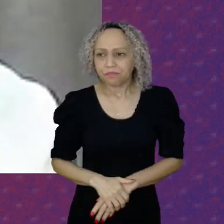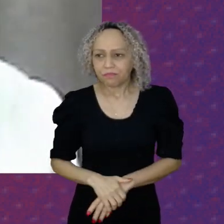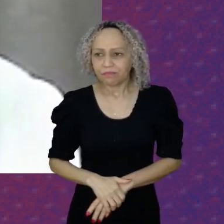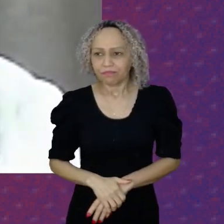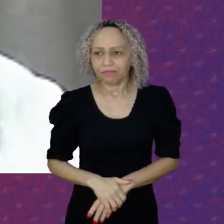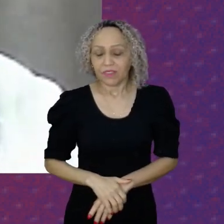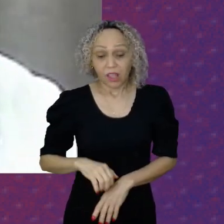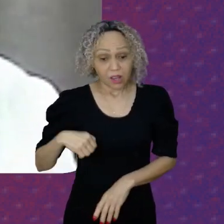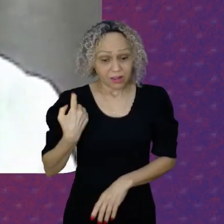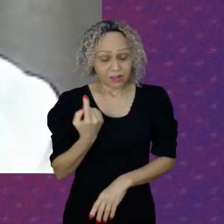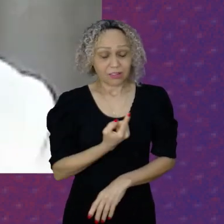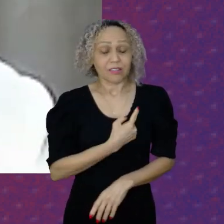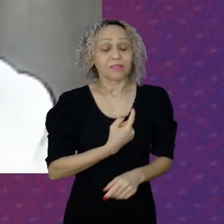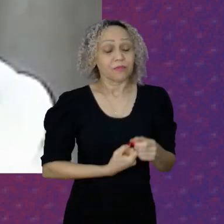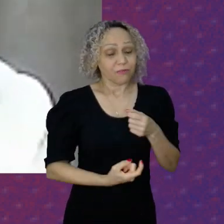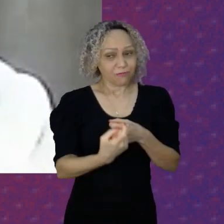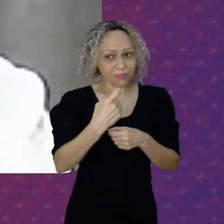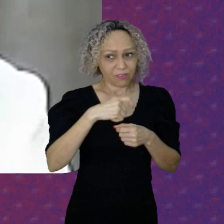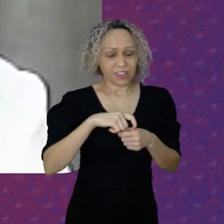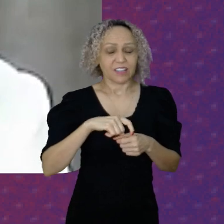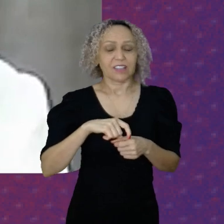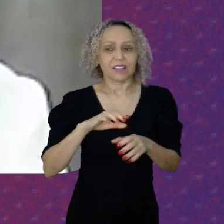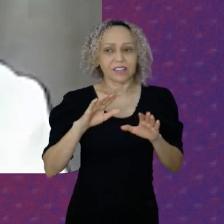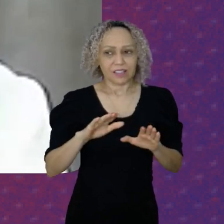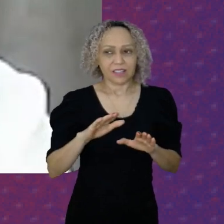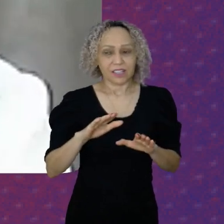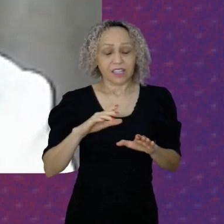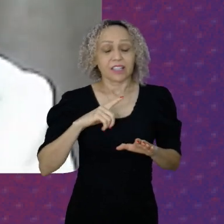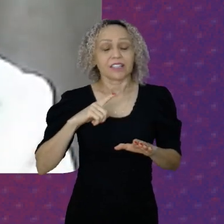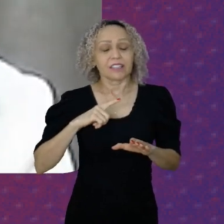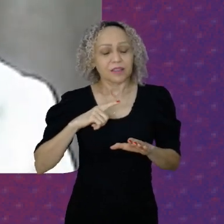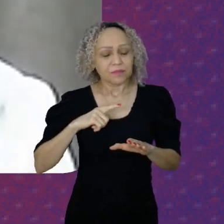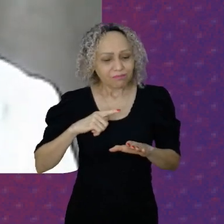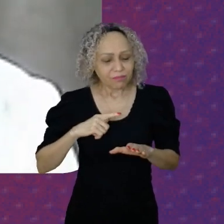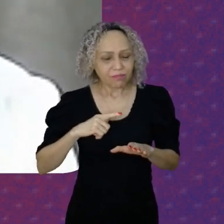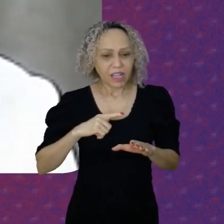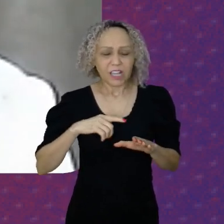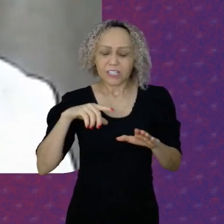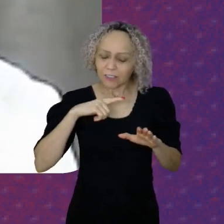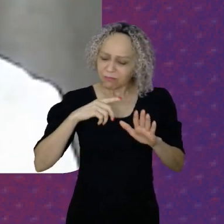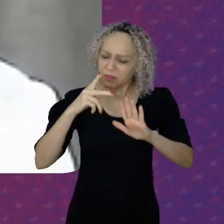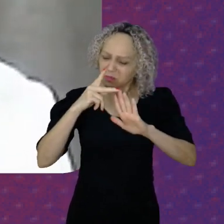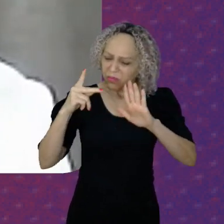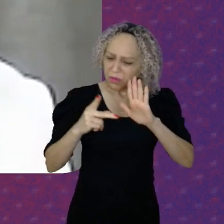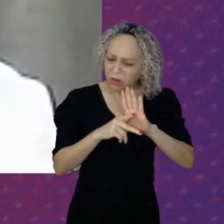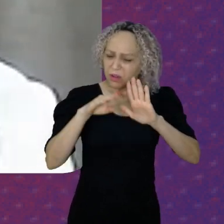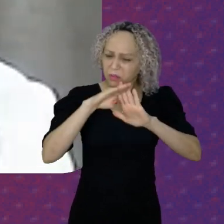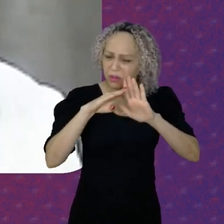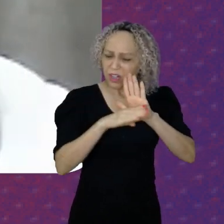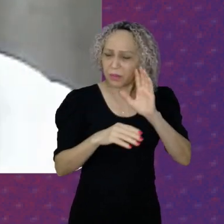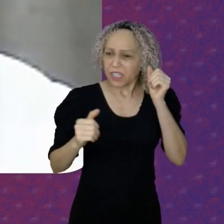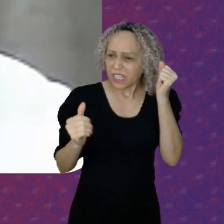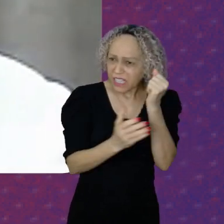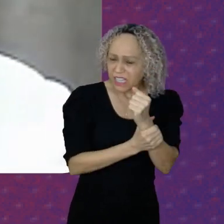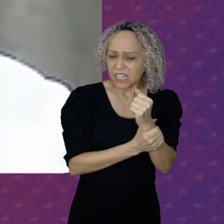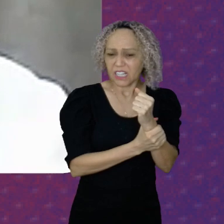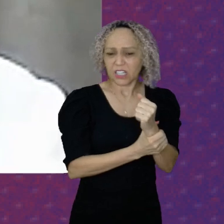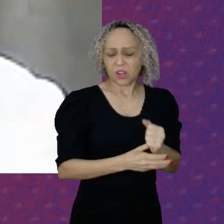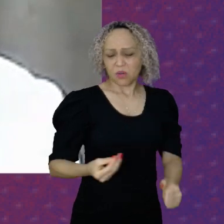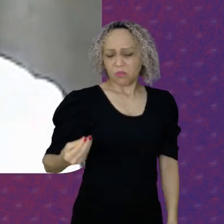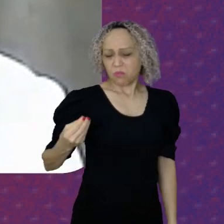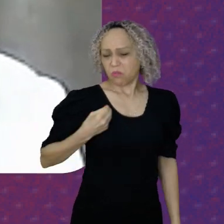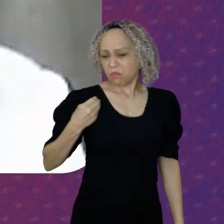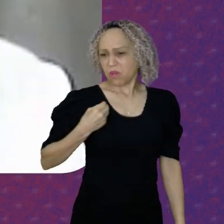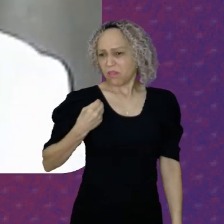voltar, tá? A ter muito mais programas que garantam não só a condição digna de vida,